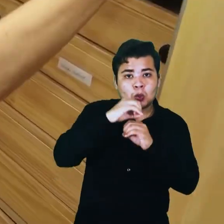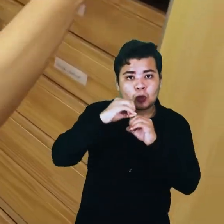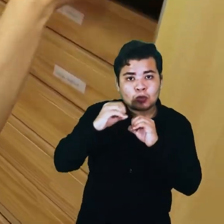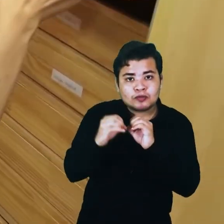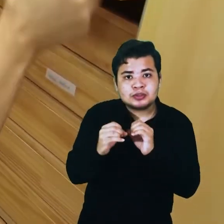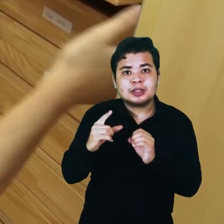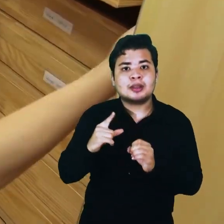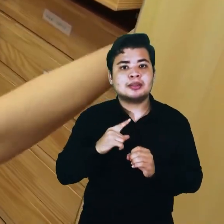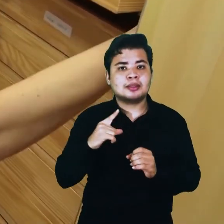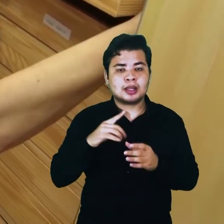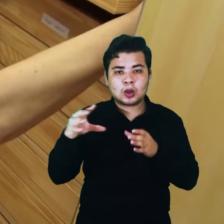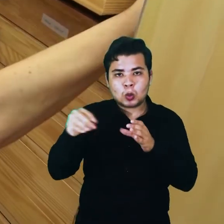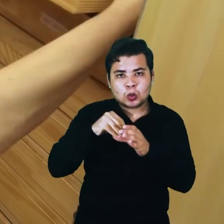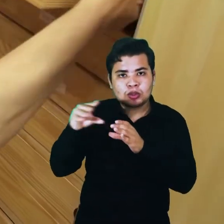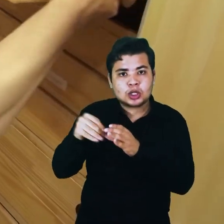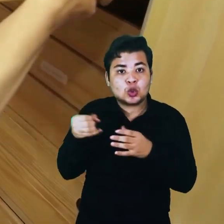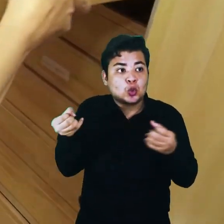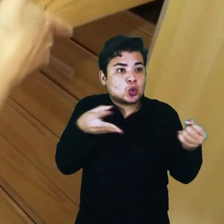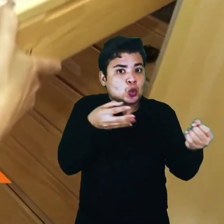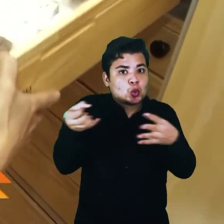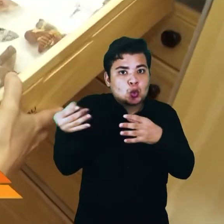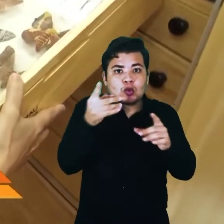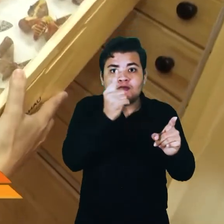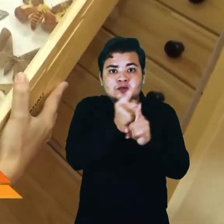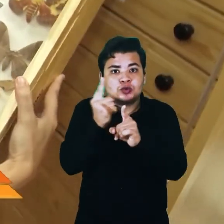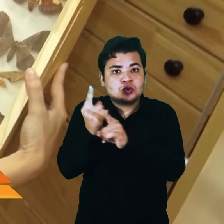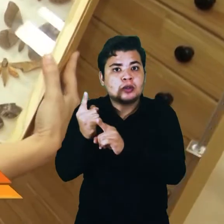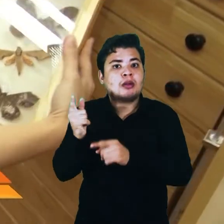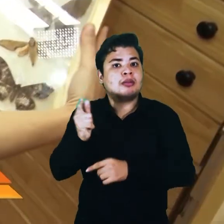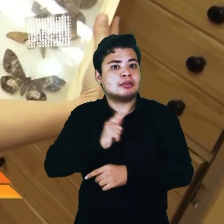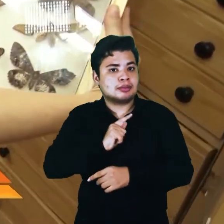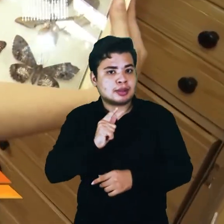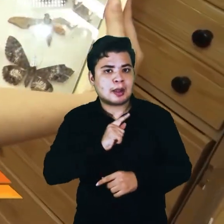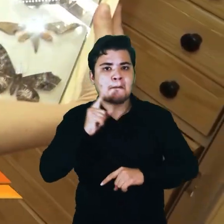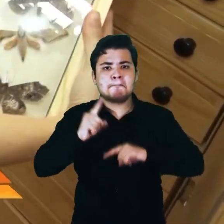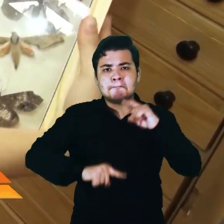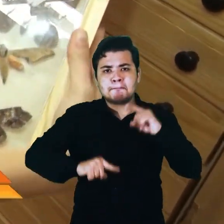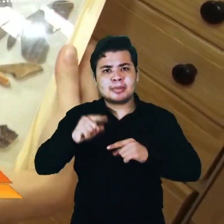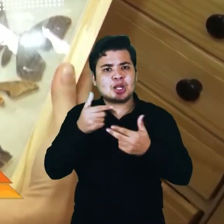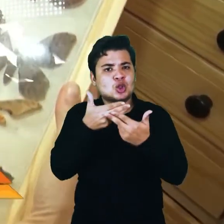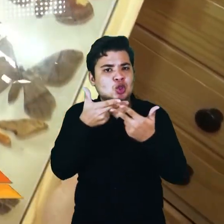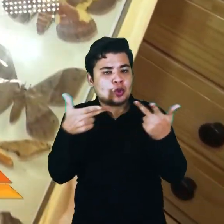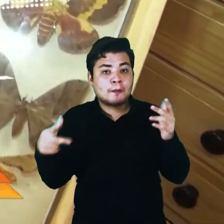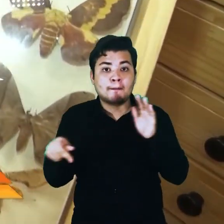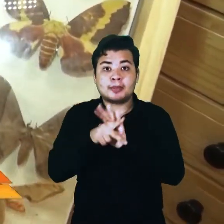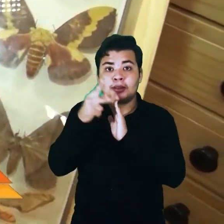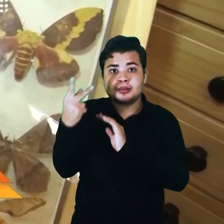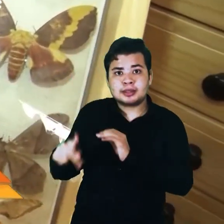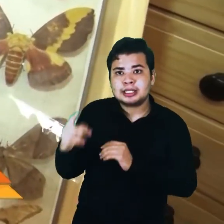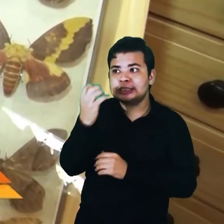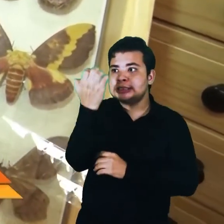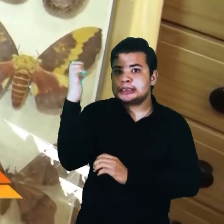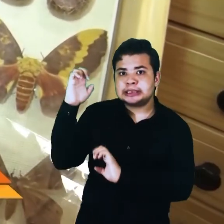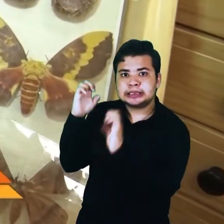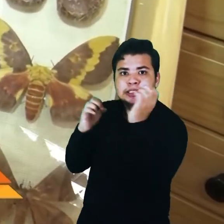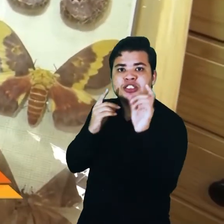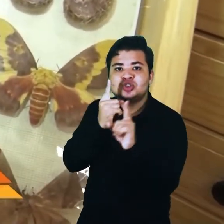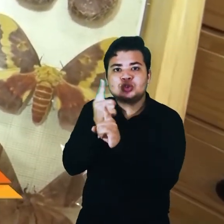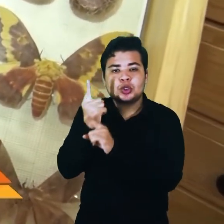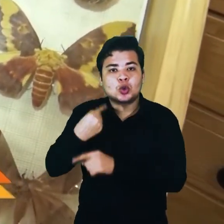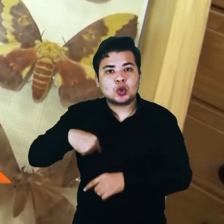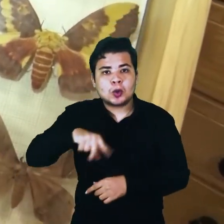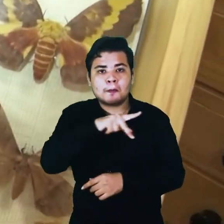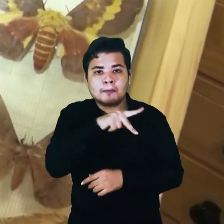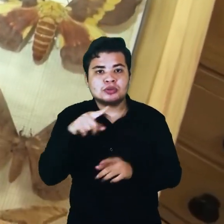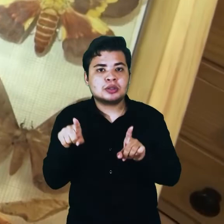gente tem um monte de espécies novas por serem descritas, material novo que a gente tem coletado no Cerrado, e que nós, professores, juntamente